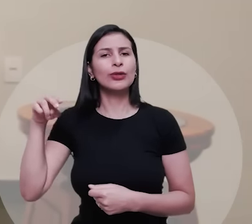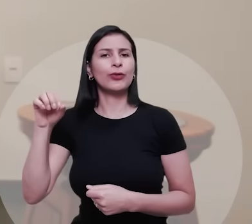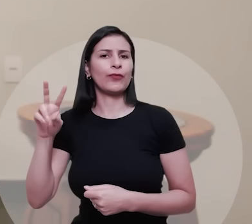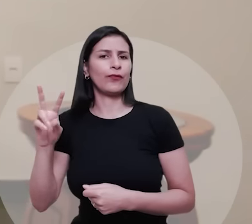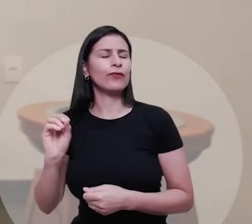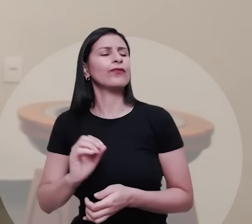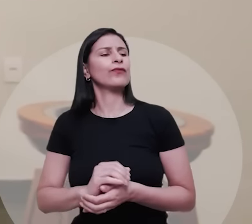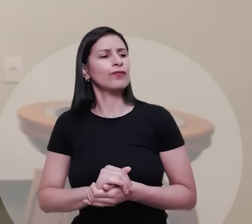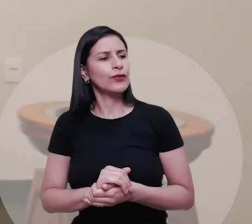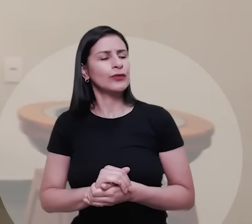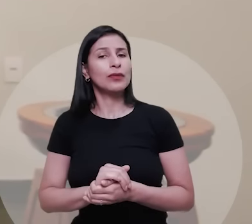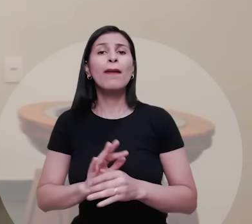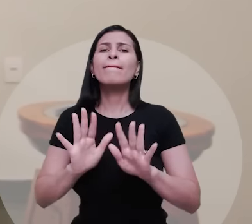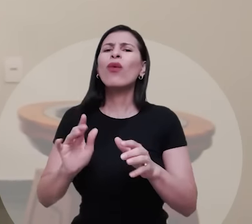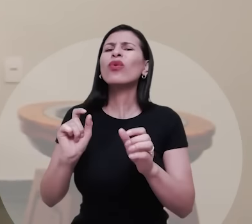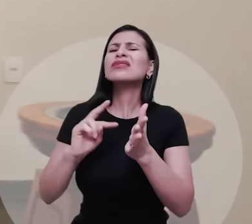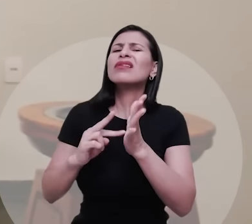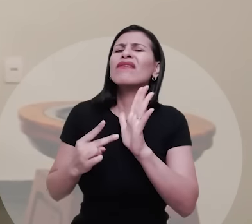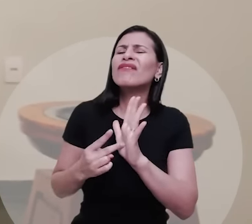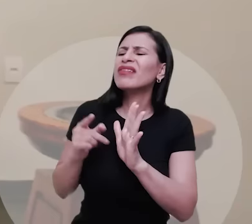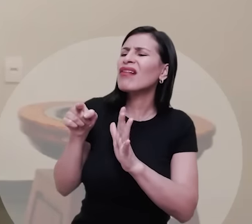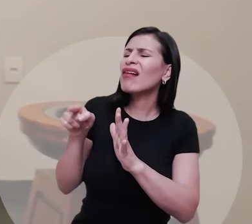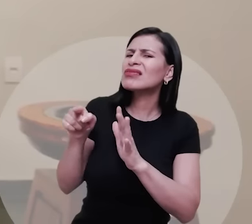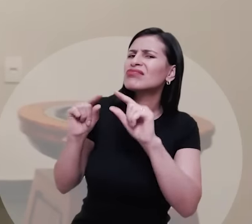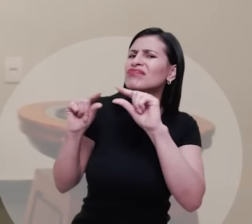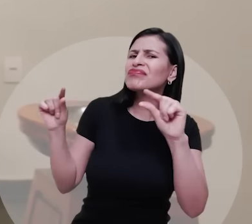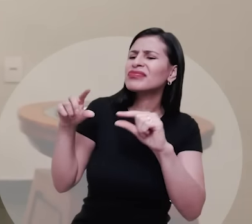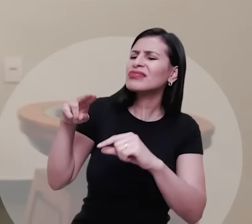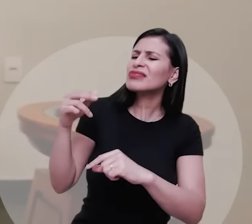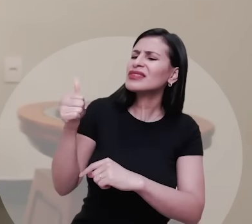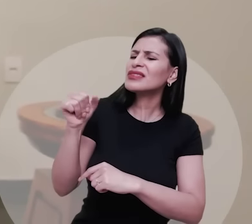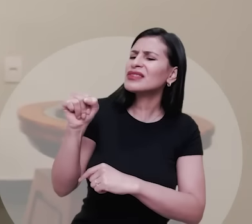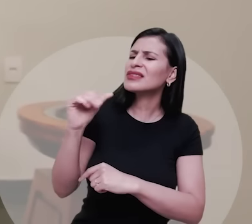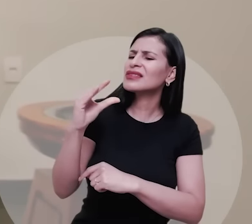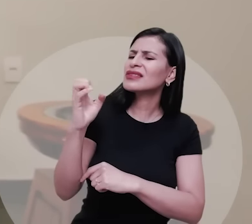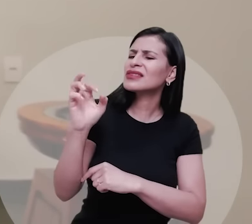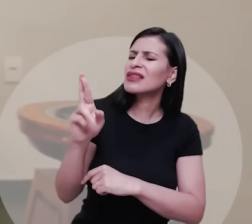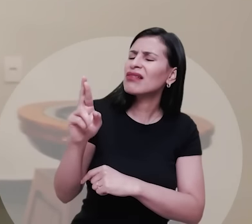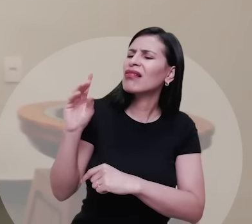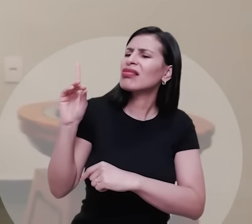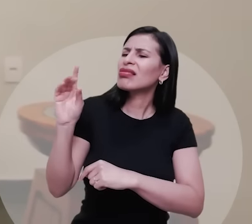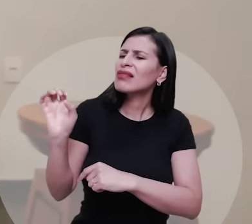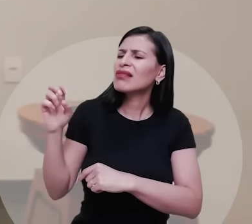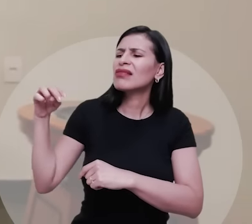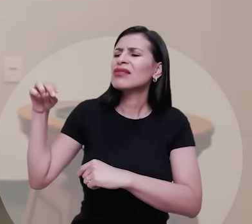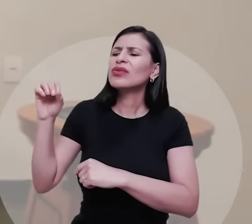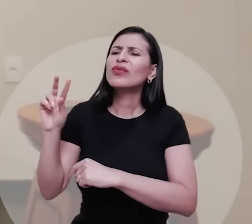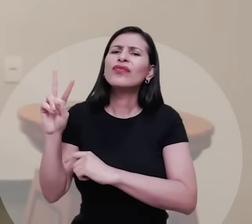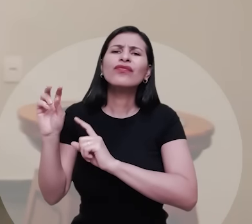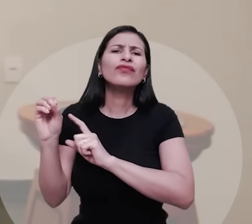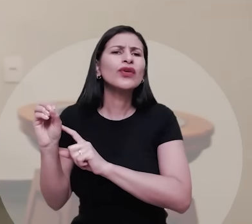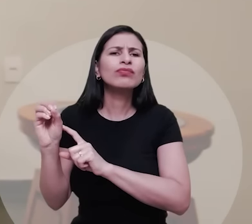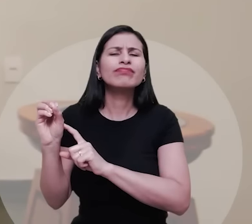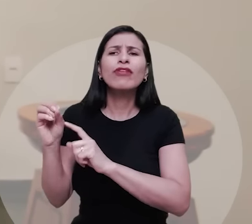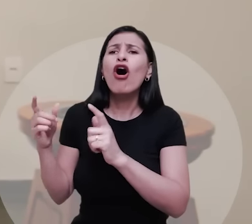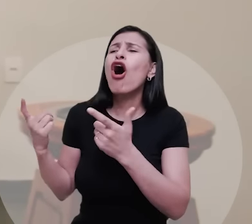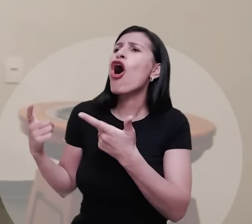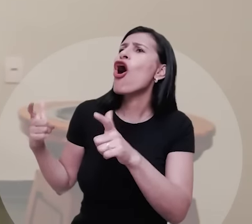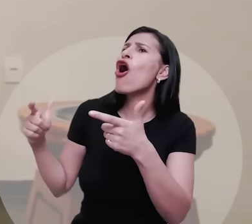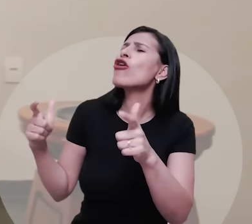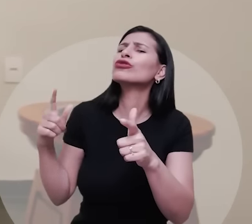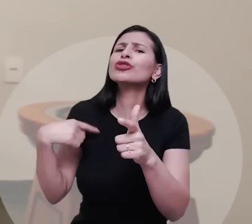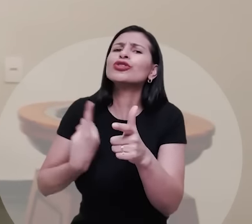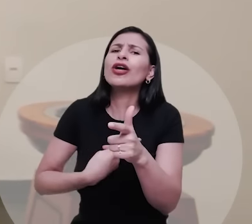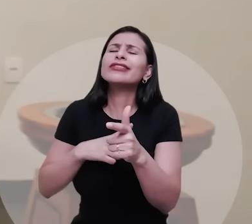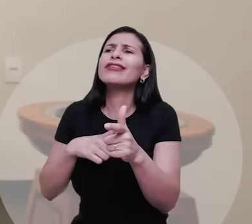esse nascer de novo? Onde que nós um dia já ouvimos falar sobre esse